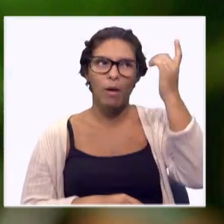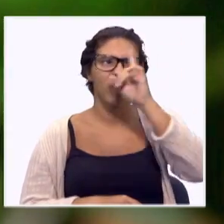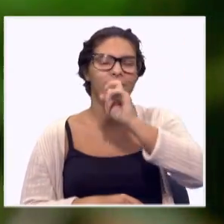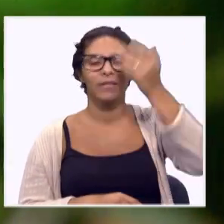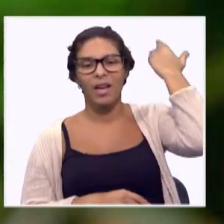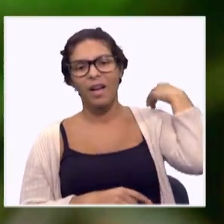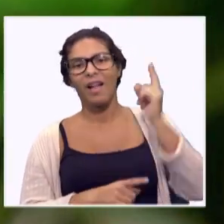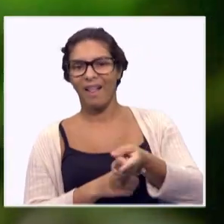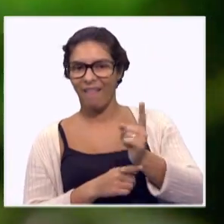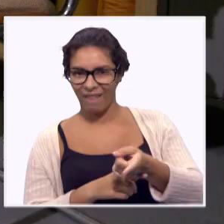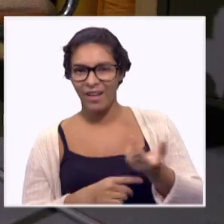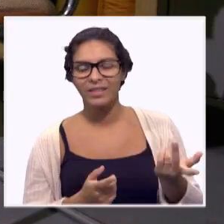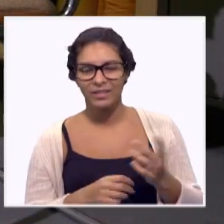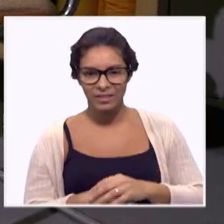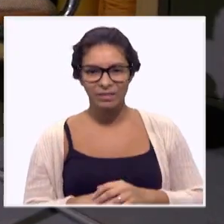ter na memória.